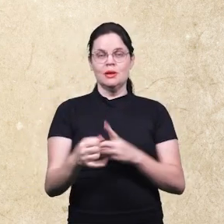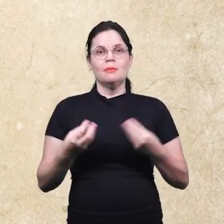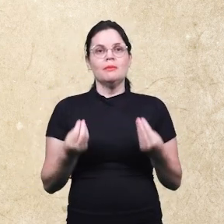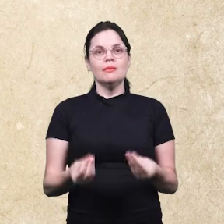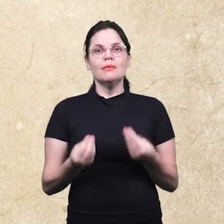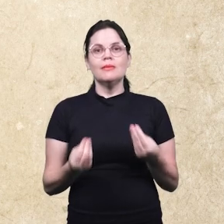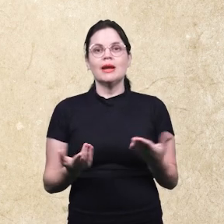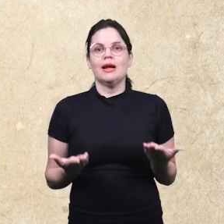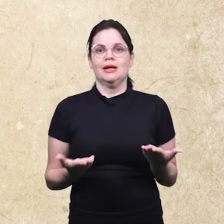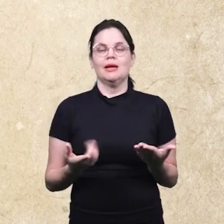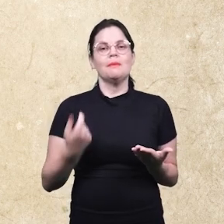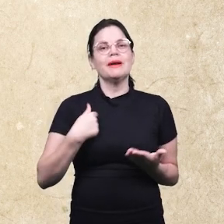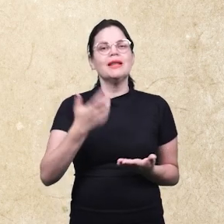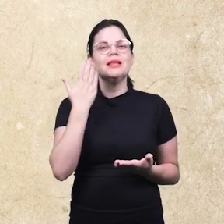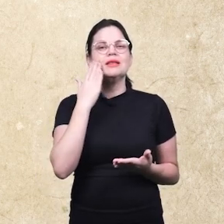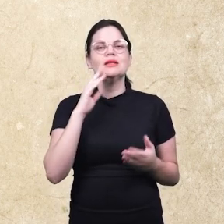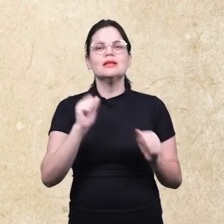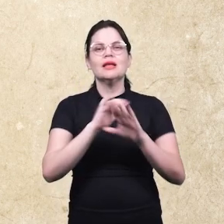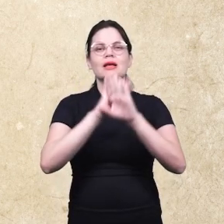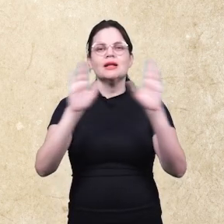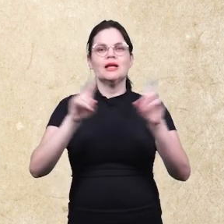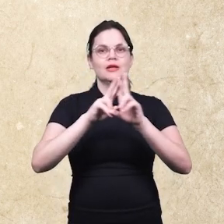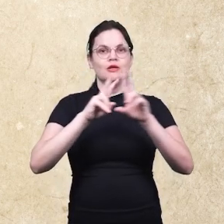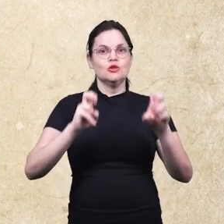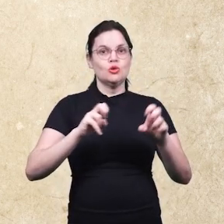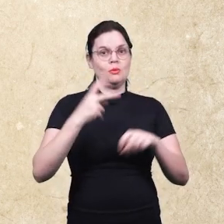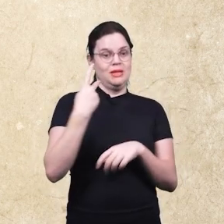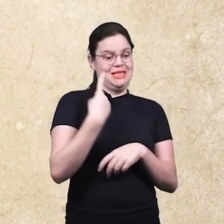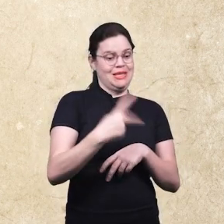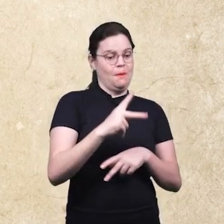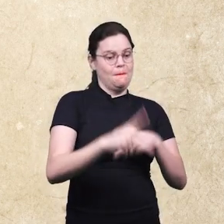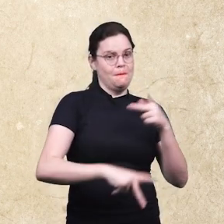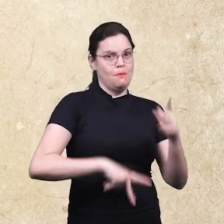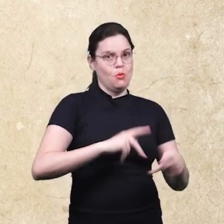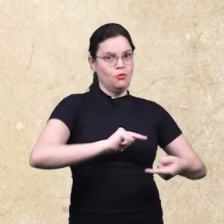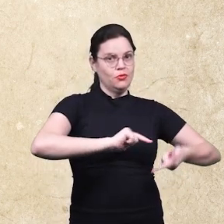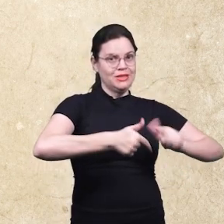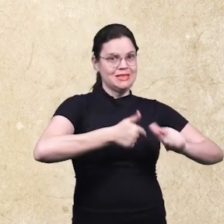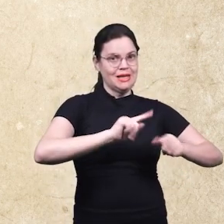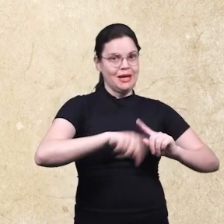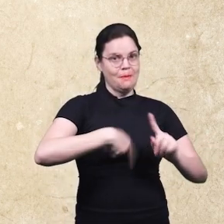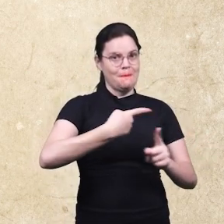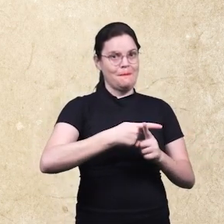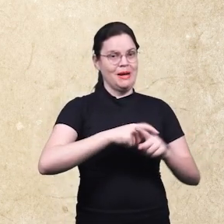seu povo e sua santa cidade. Isso tudo que está na tela, na cor